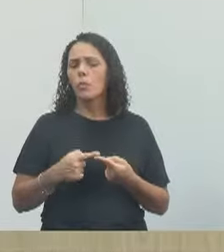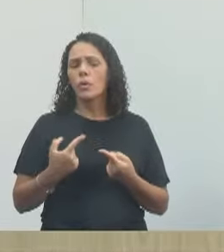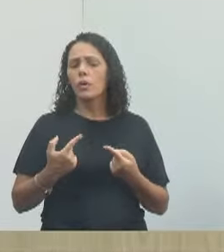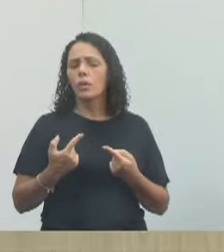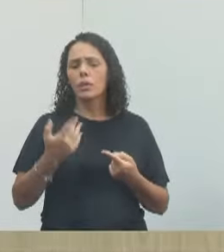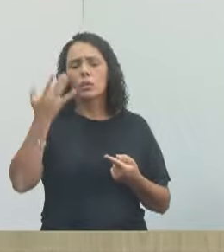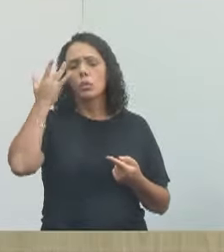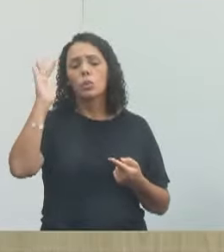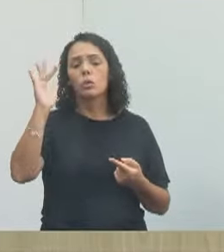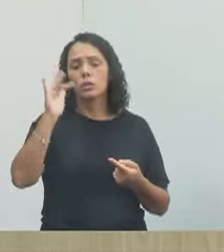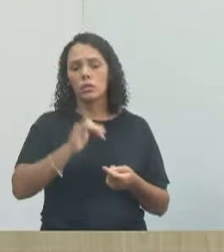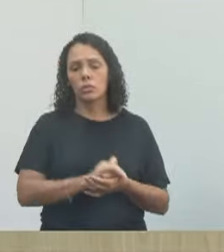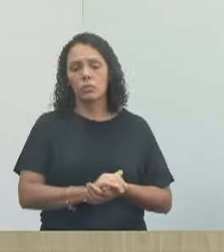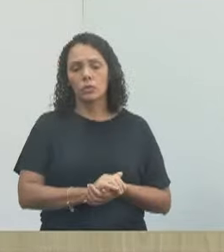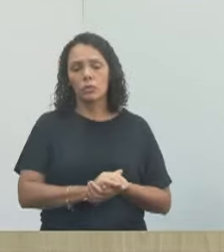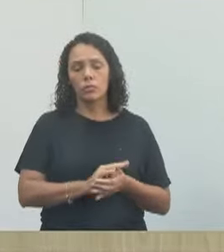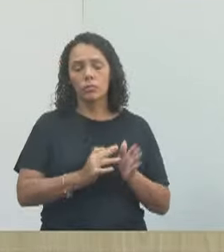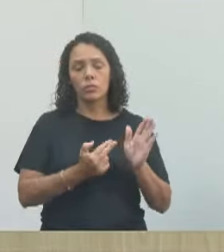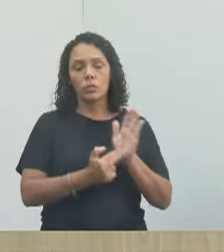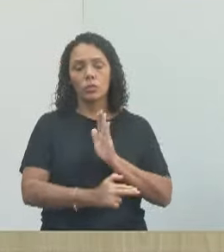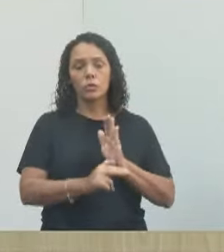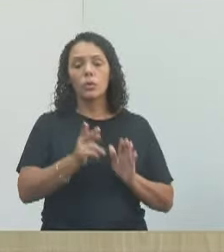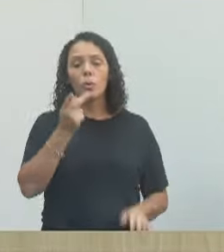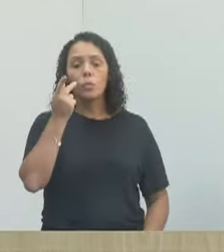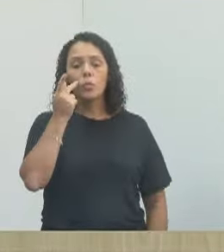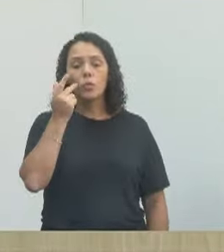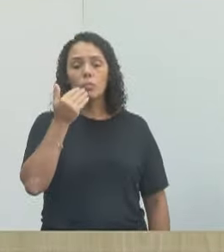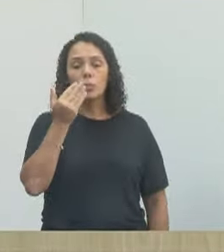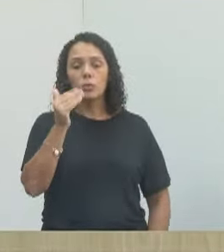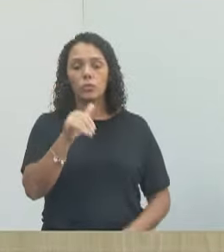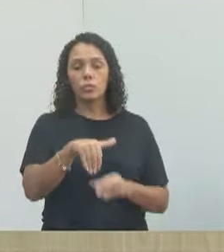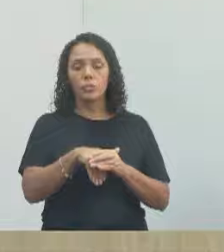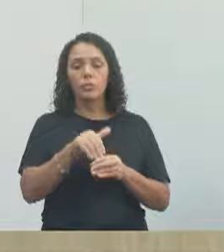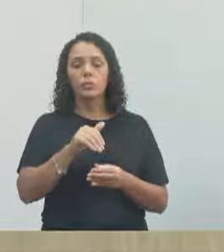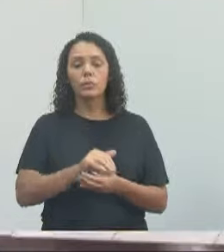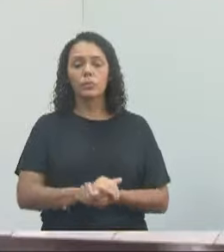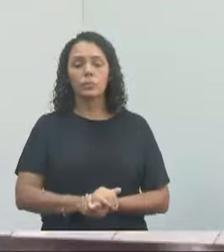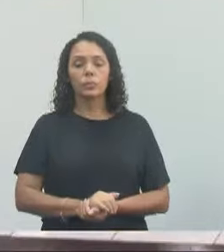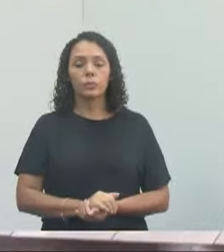vereador Paulinho dos condutores foi pedido votação